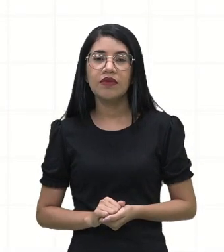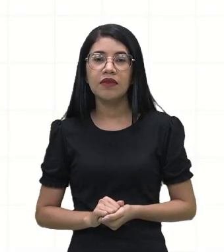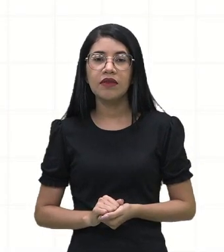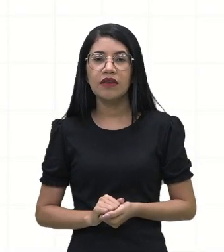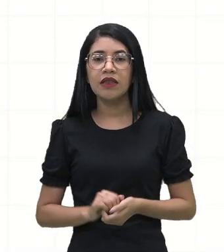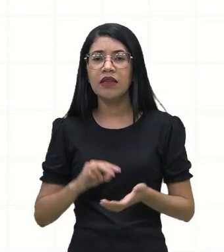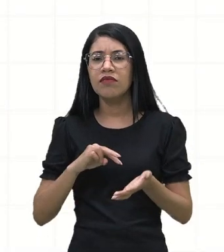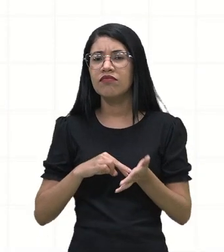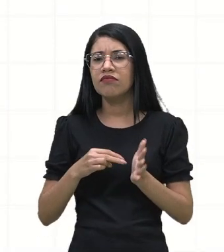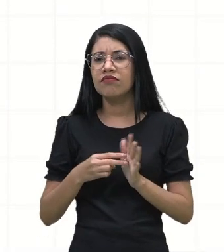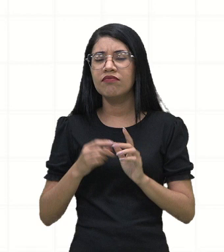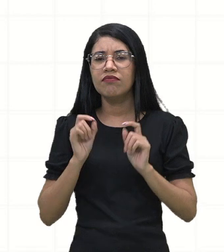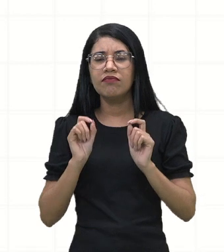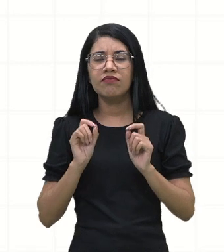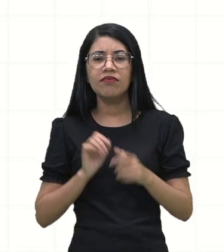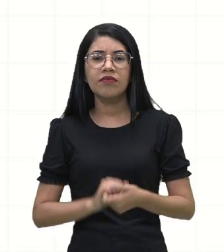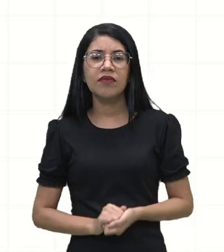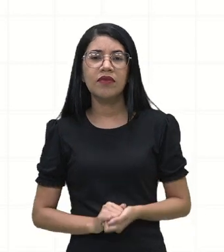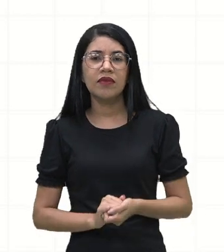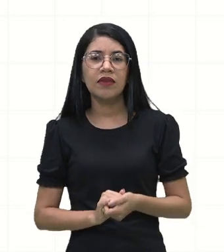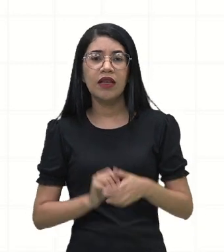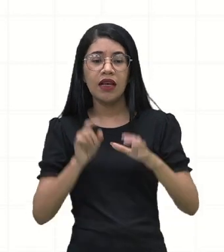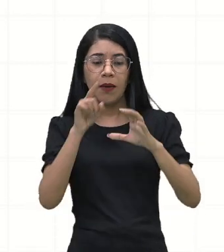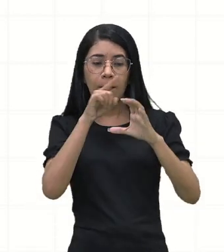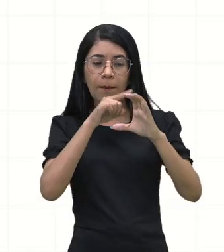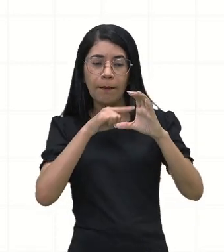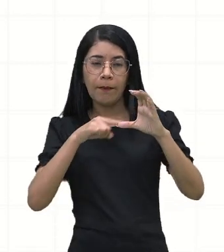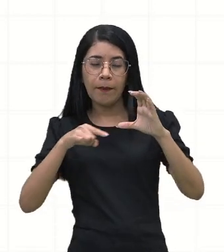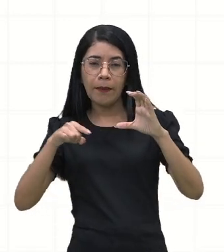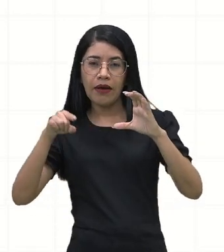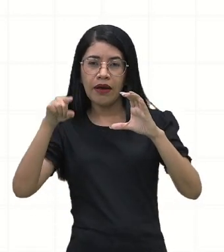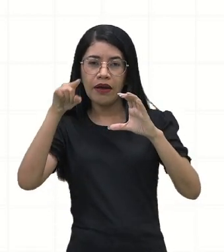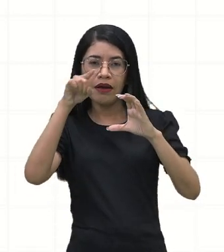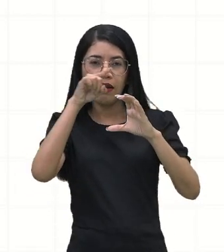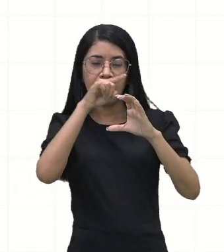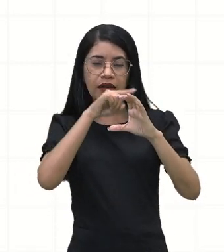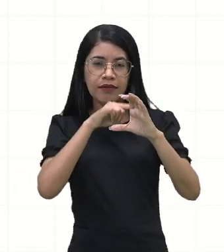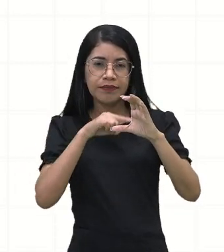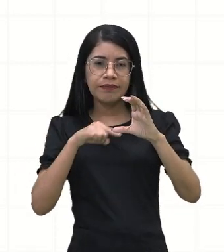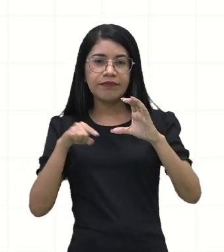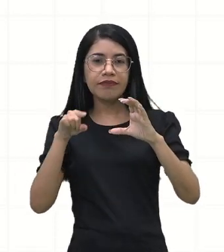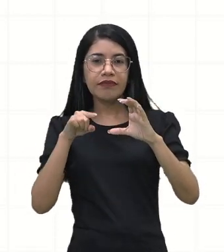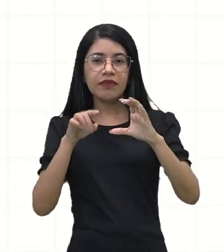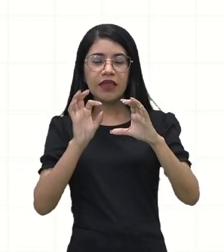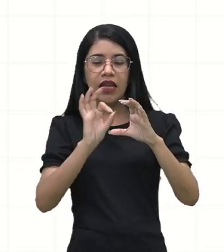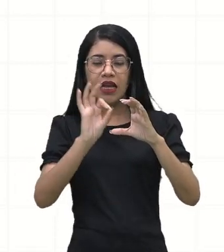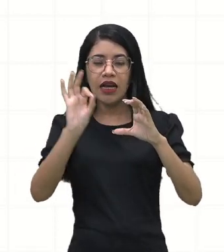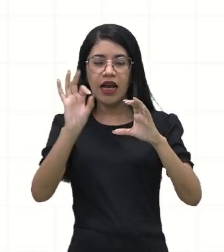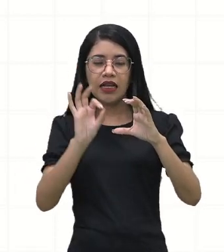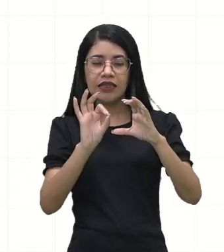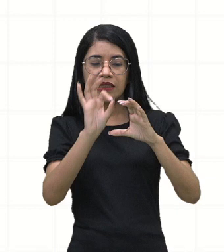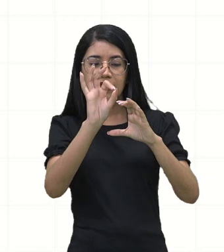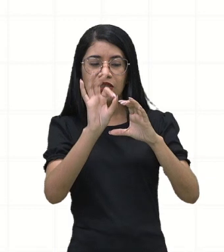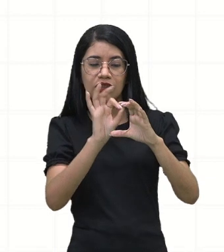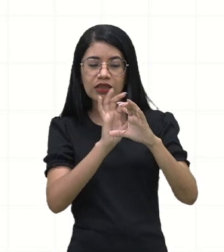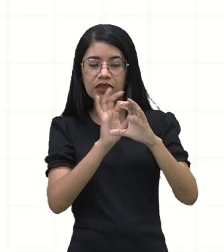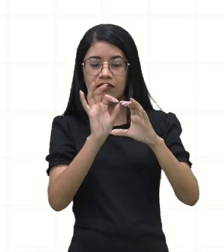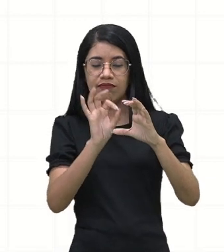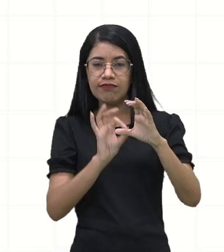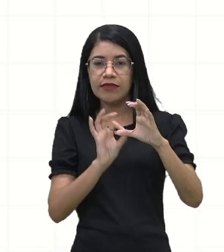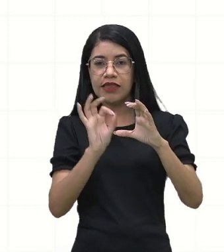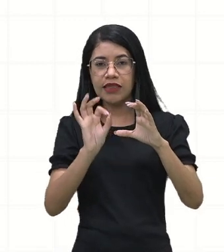é? É a linha formada por todos os pontos de um plano que estão à mesma distância de um ponto fixo